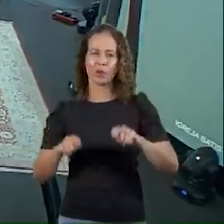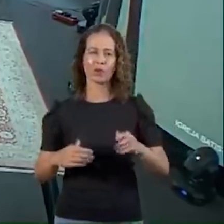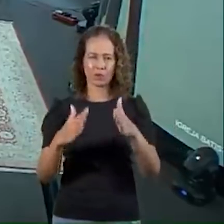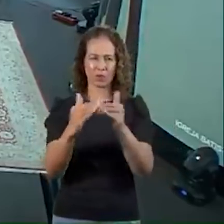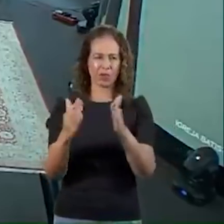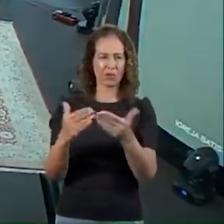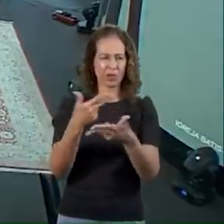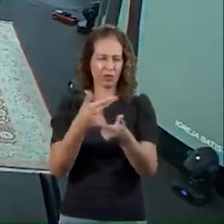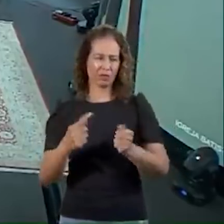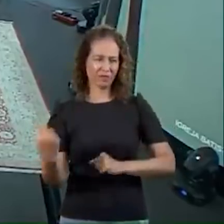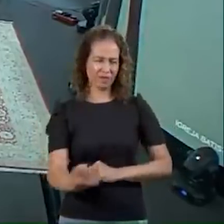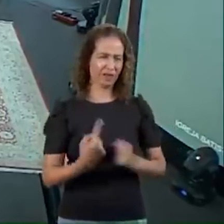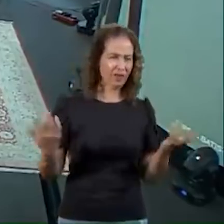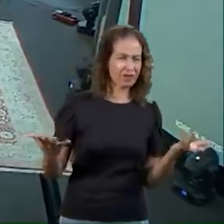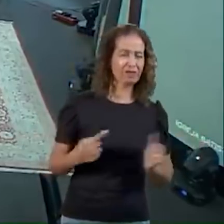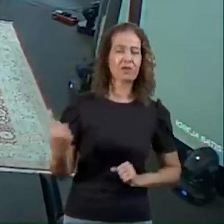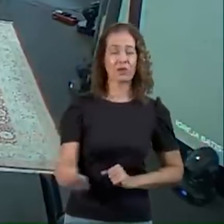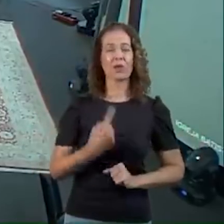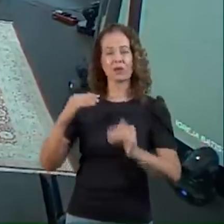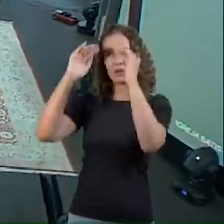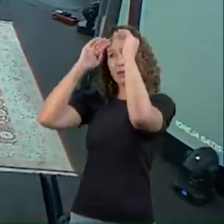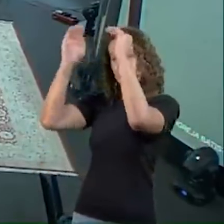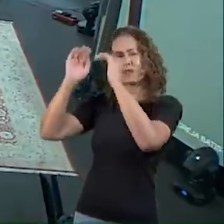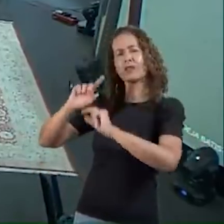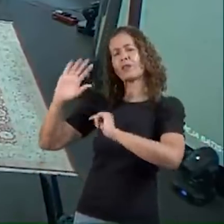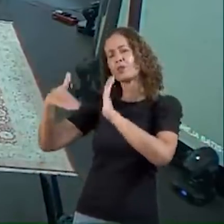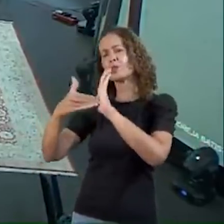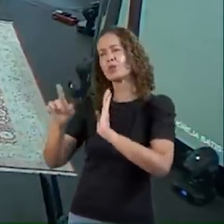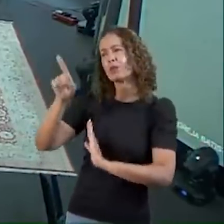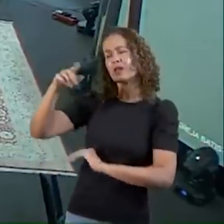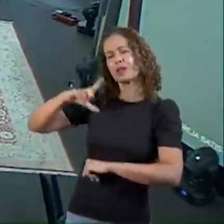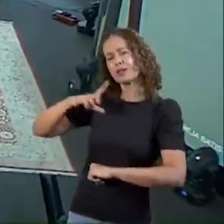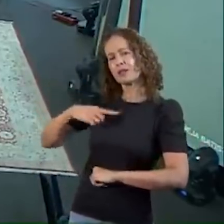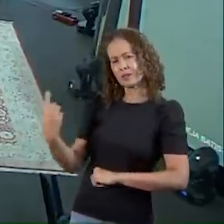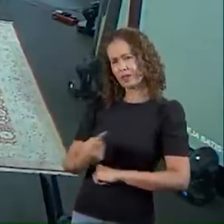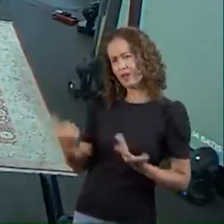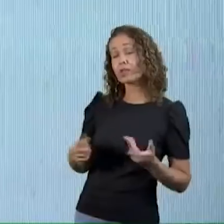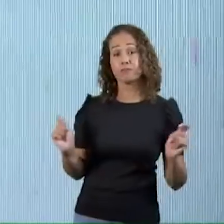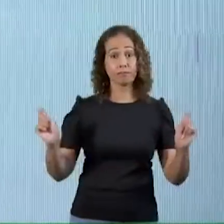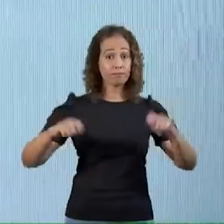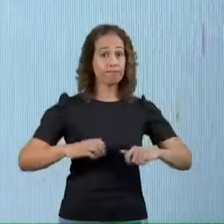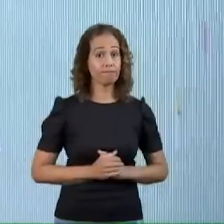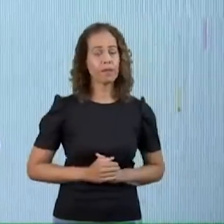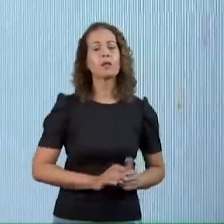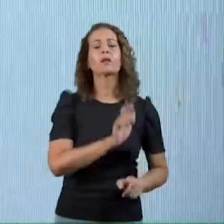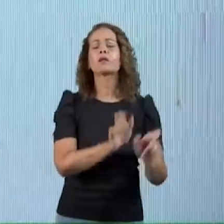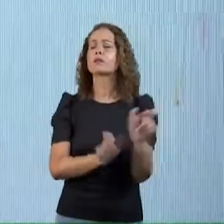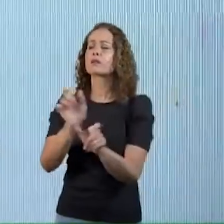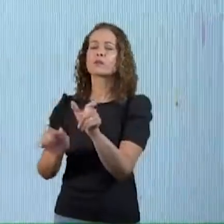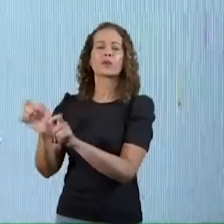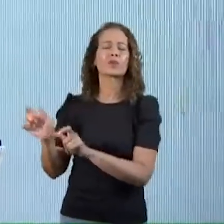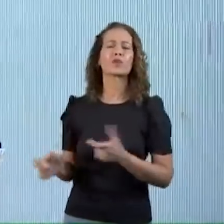nós? Será que nós podemos obedecer o que Ele tem para nós? Sim ou não? Podemos. Muitas pessoas não têm